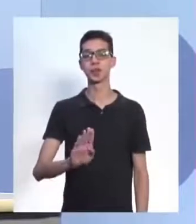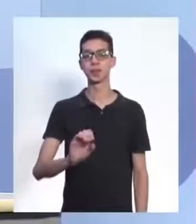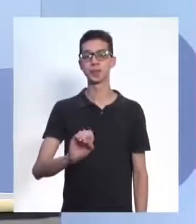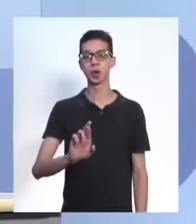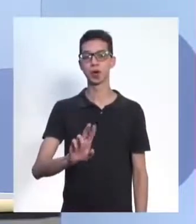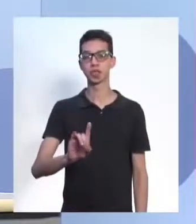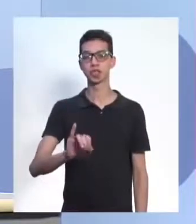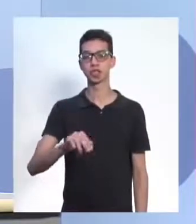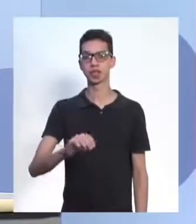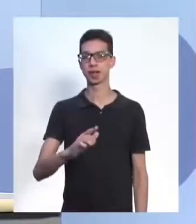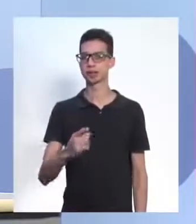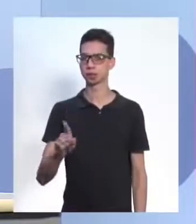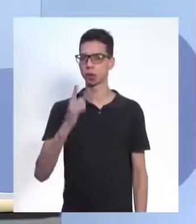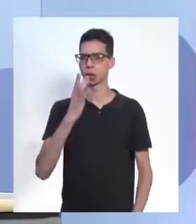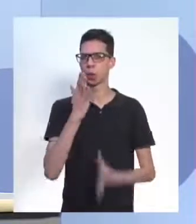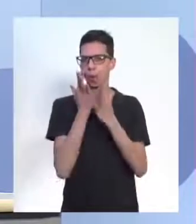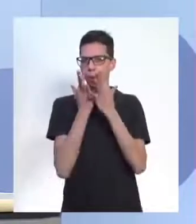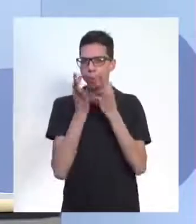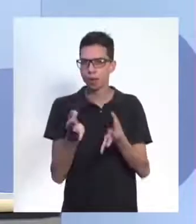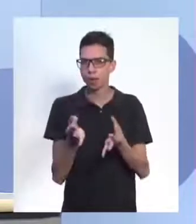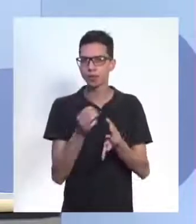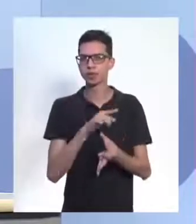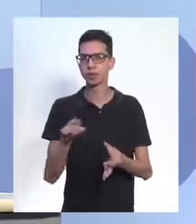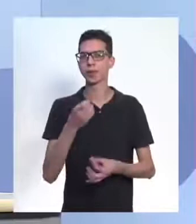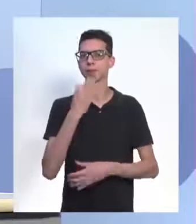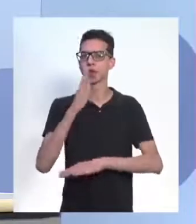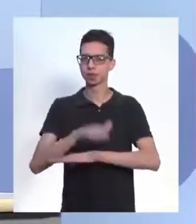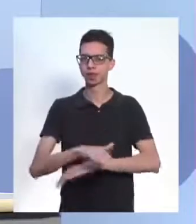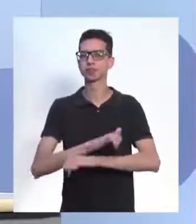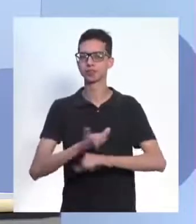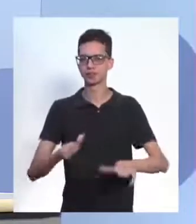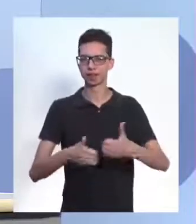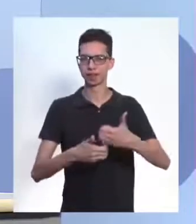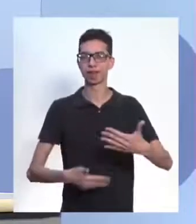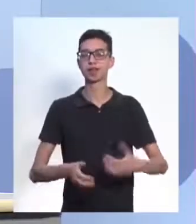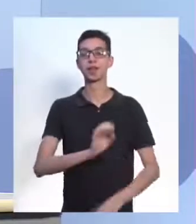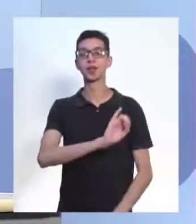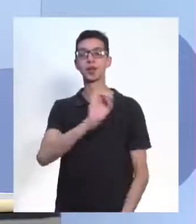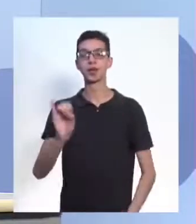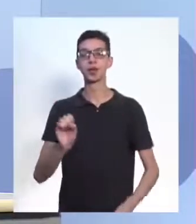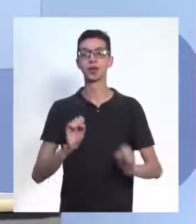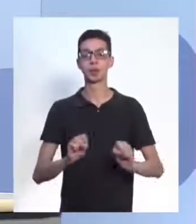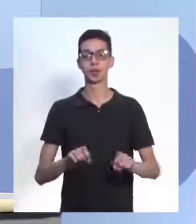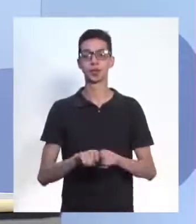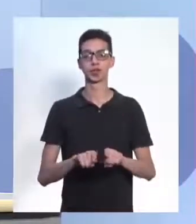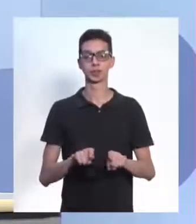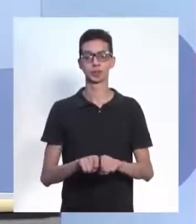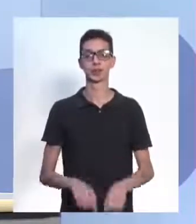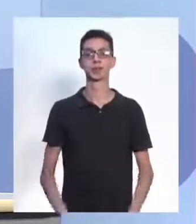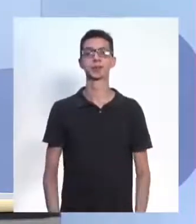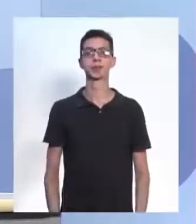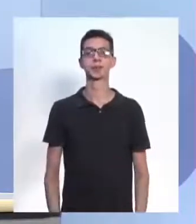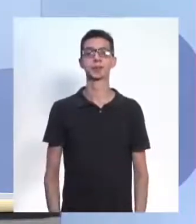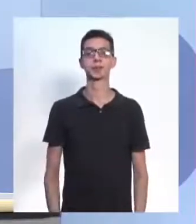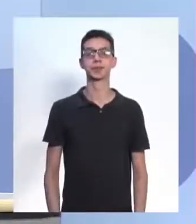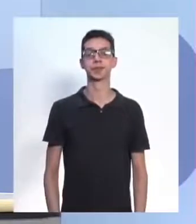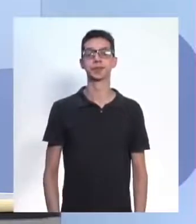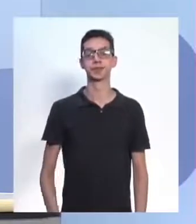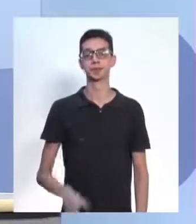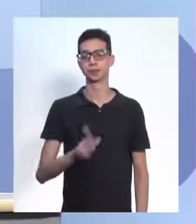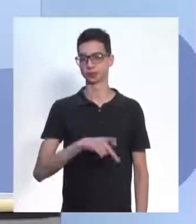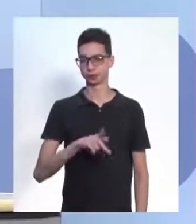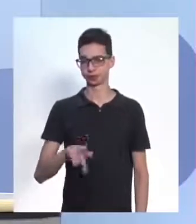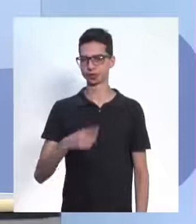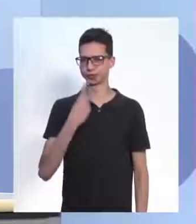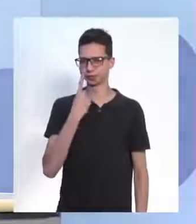atenção, alunos, deem aí a sua boa tarde, o seu oi para a professora e vamos ali. Eu